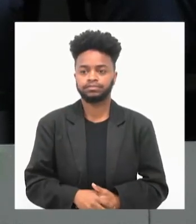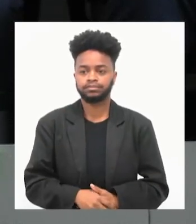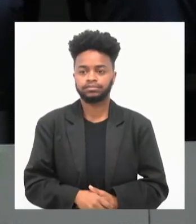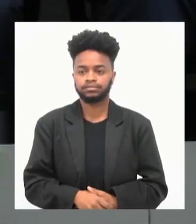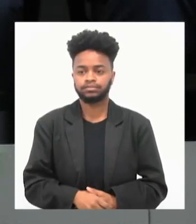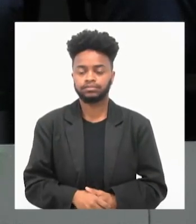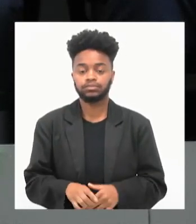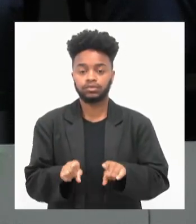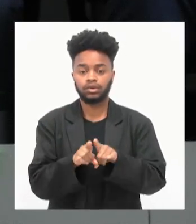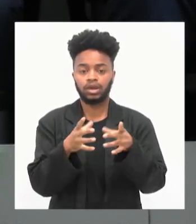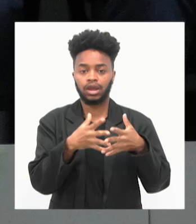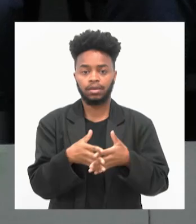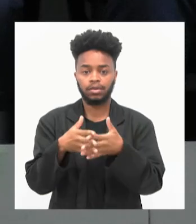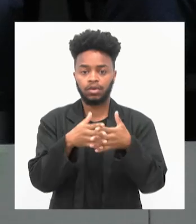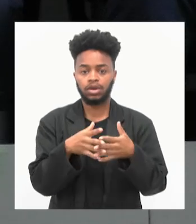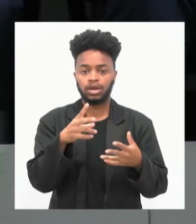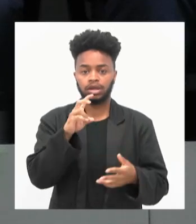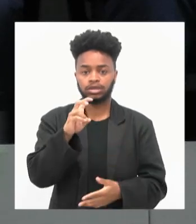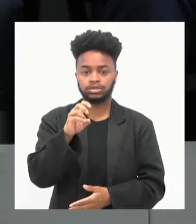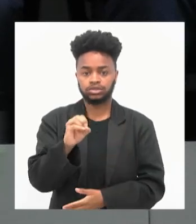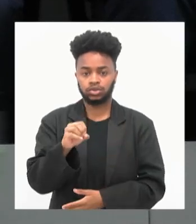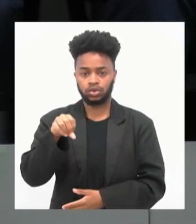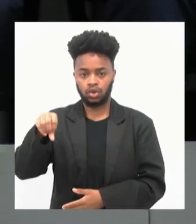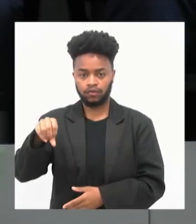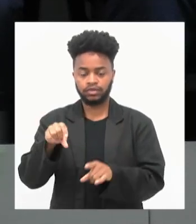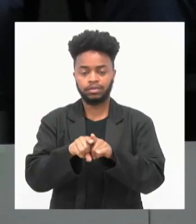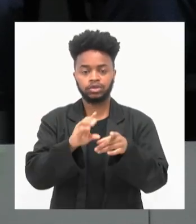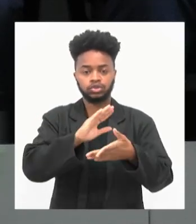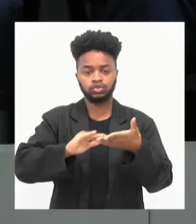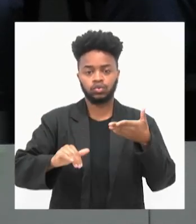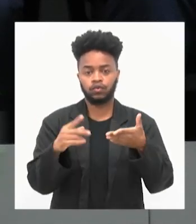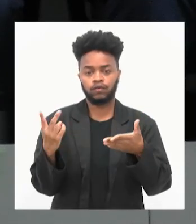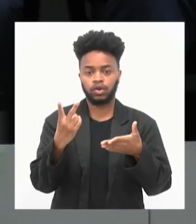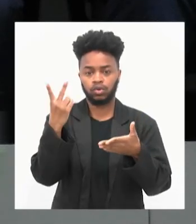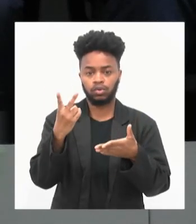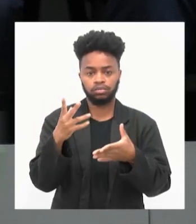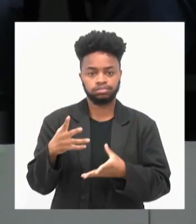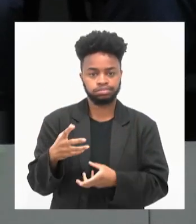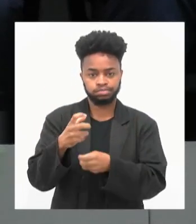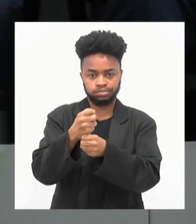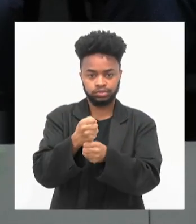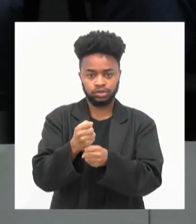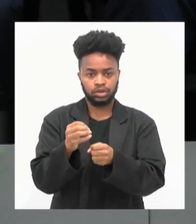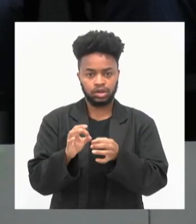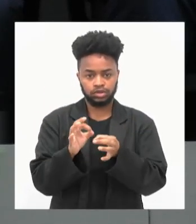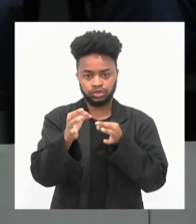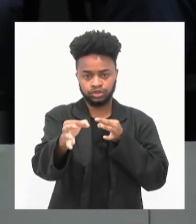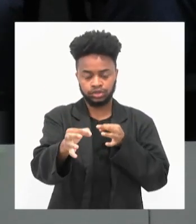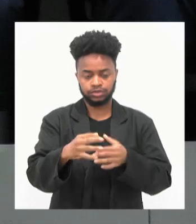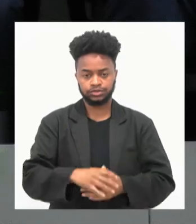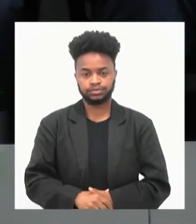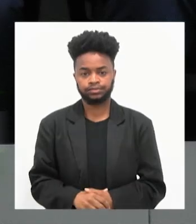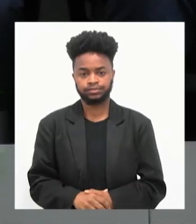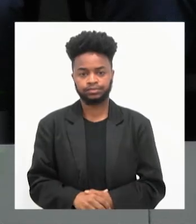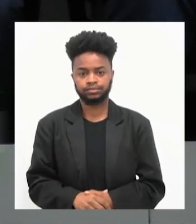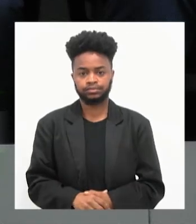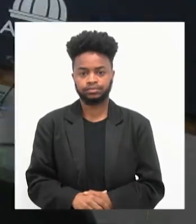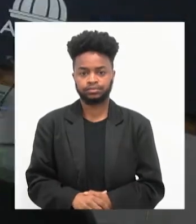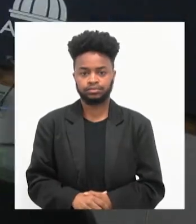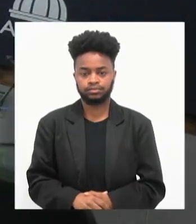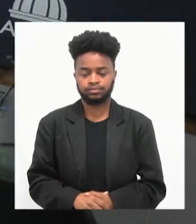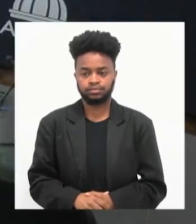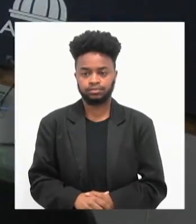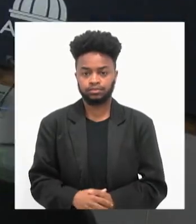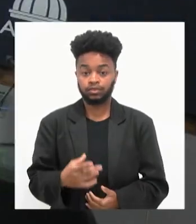E o caminhão 509. E tirou a quilometragem. Caminhão 509. E tirou a quilometragem. O